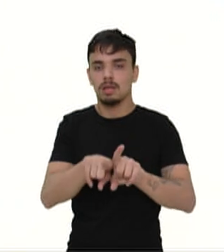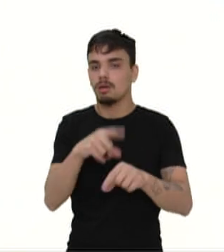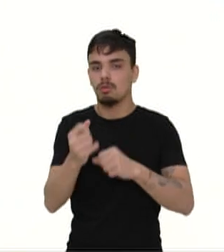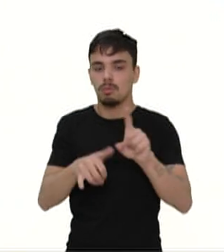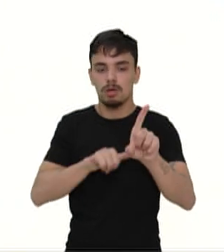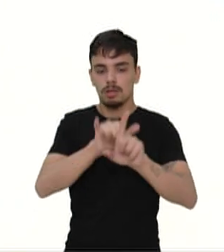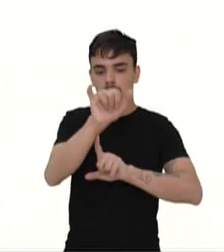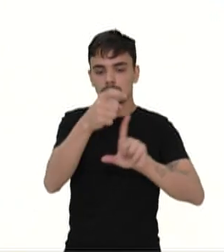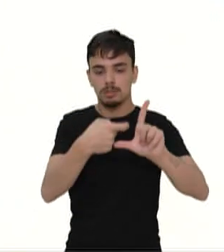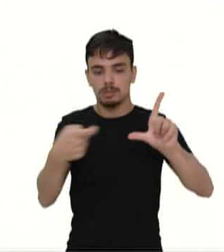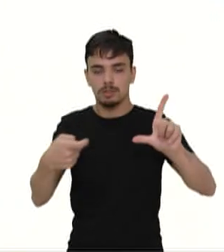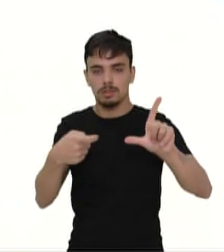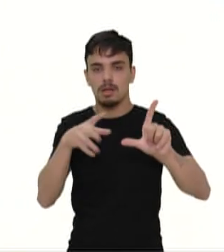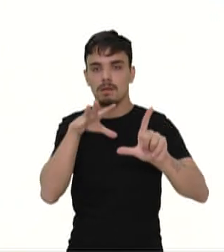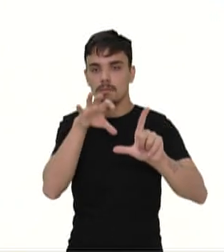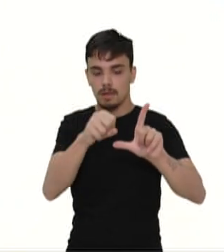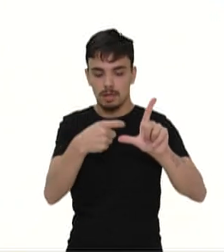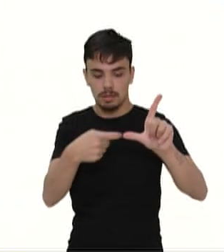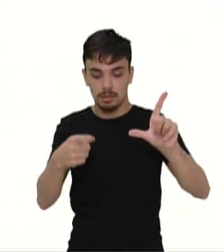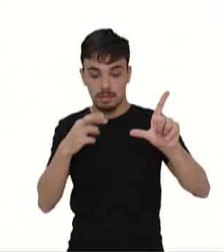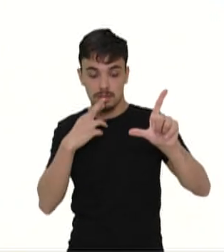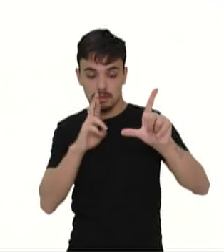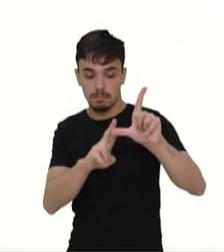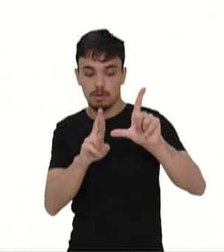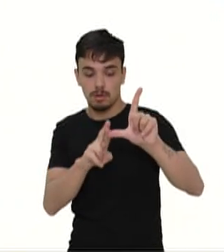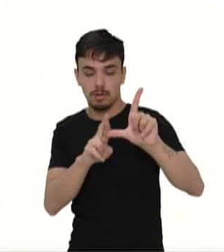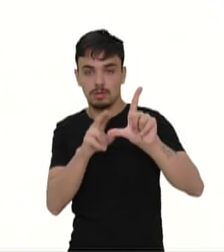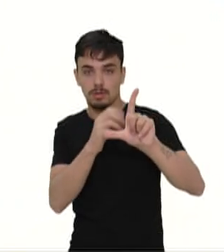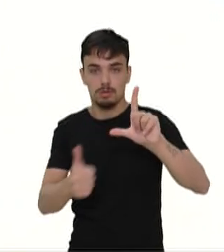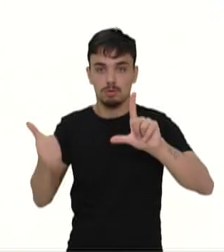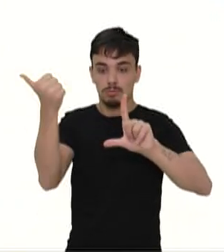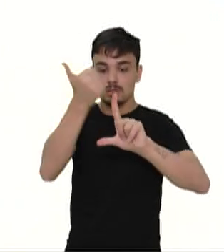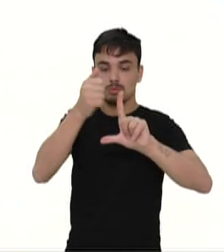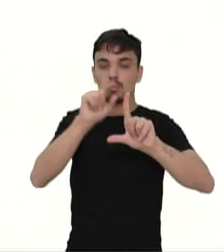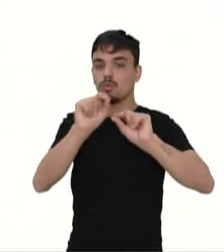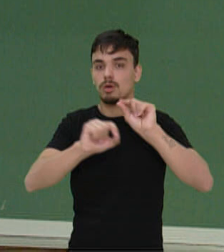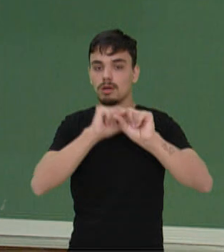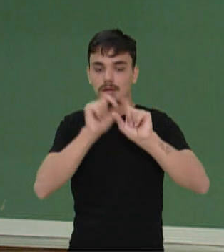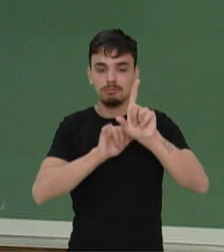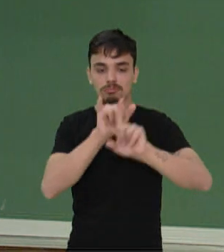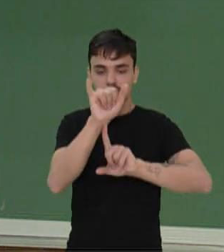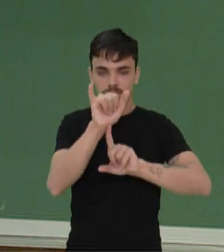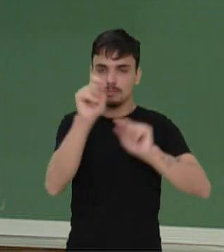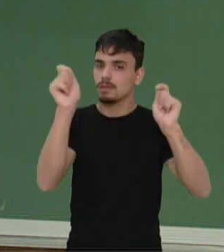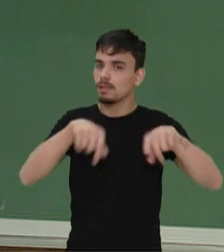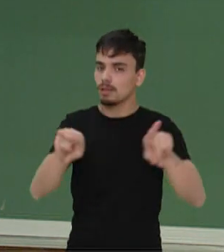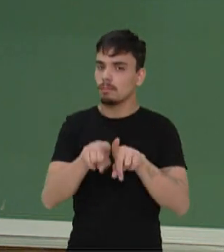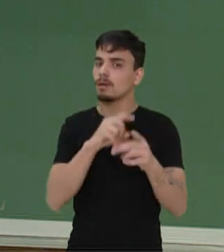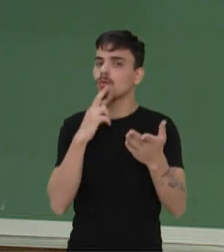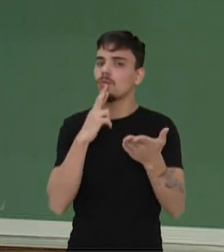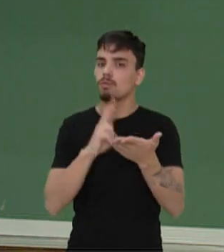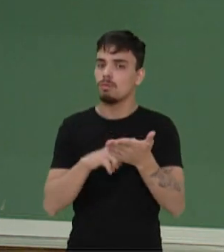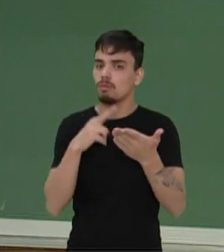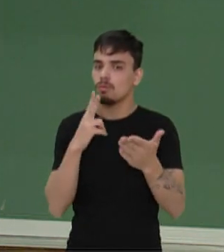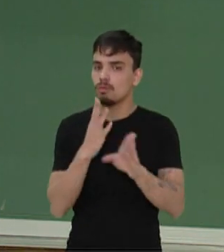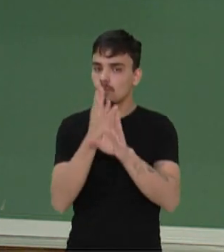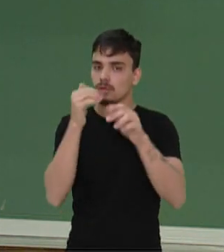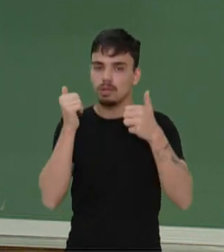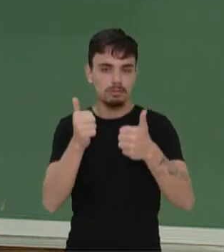pegar o resultado que você encontrou no x do vértice, substitua na função, que também funciona bem, ok?